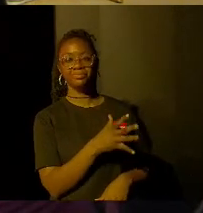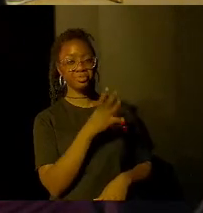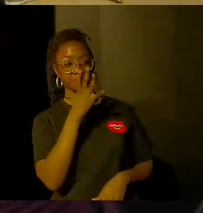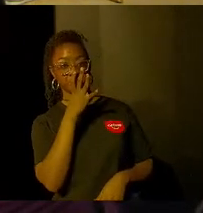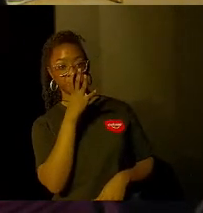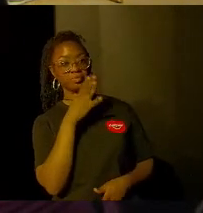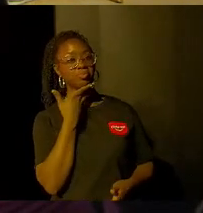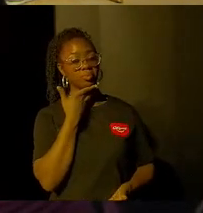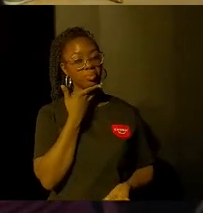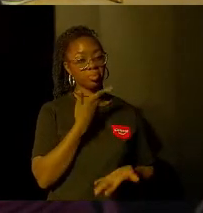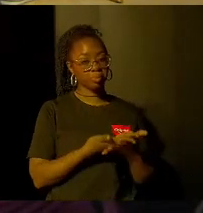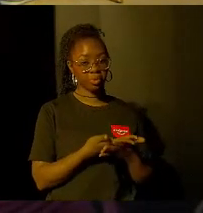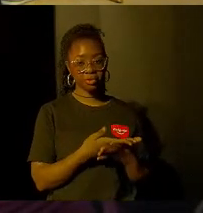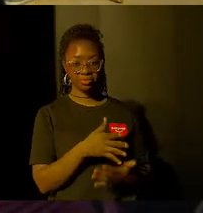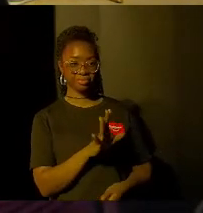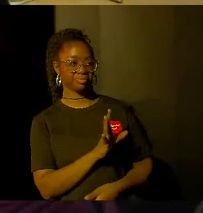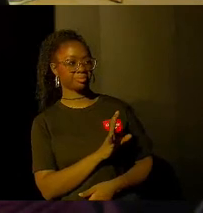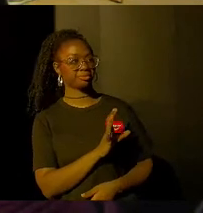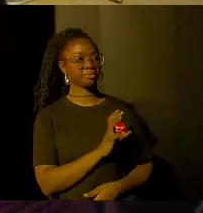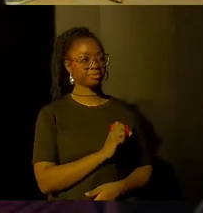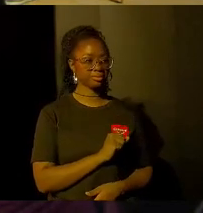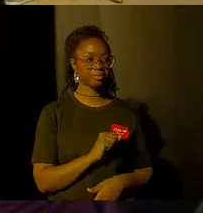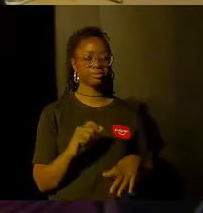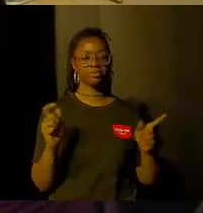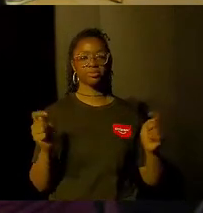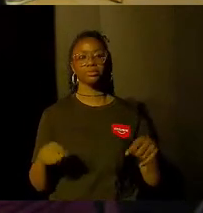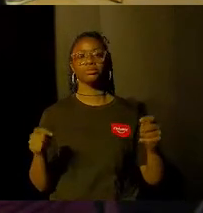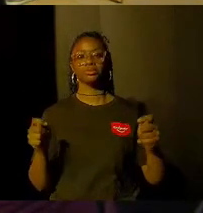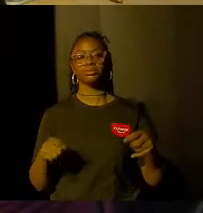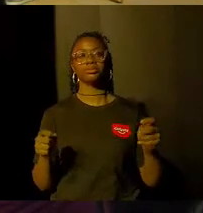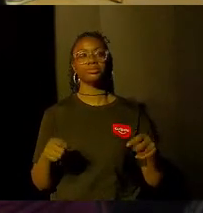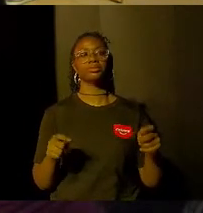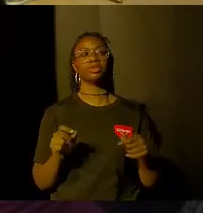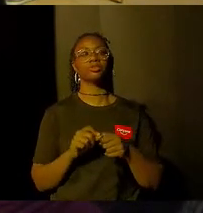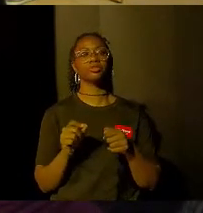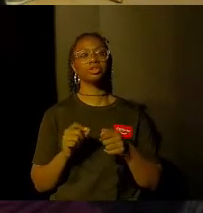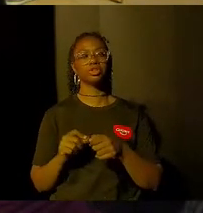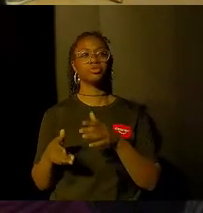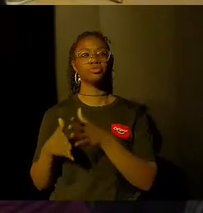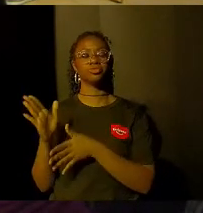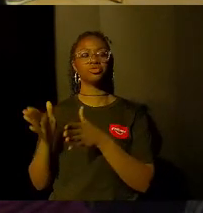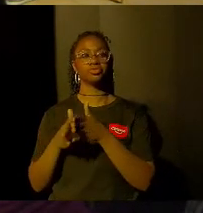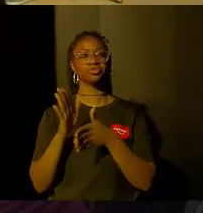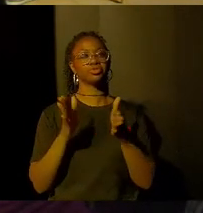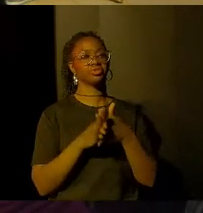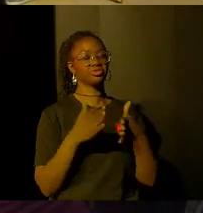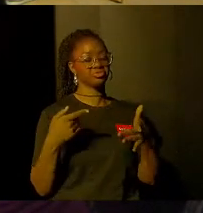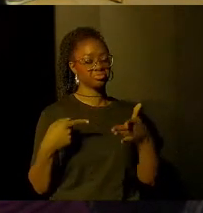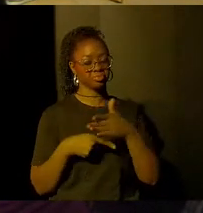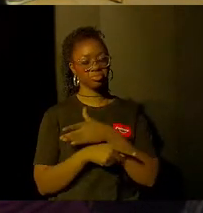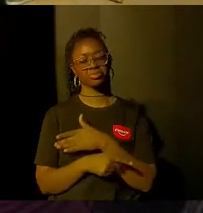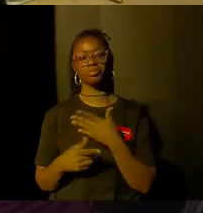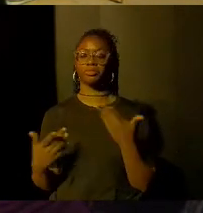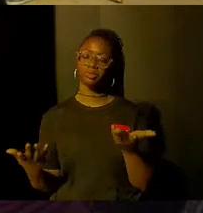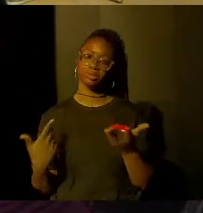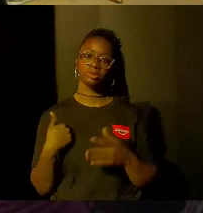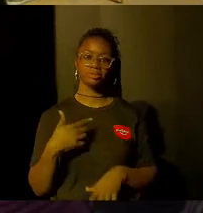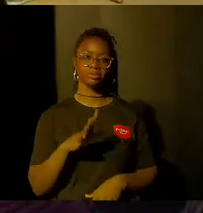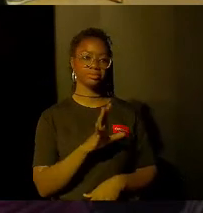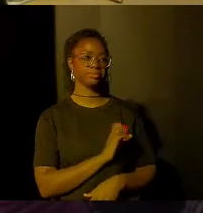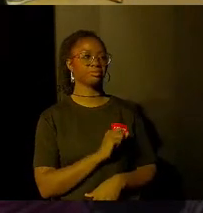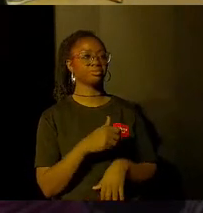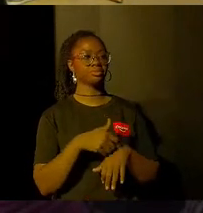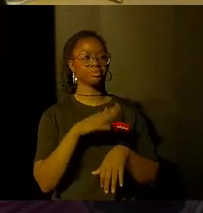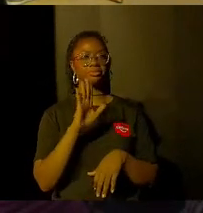deslumbramento é o encantamento você poder fazer essas viagens arqueológicas e eu acho mais encantador